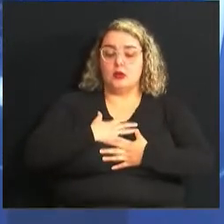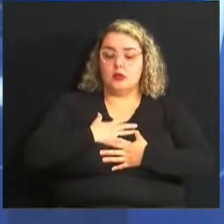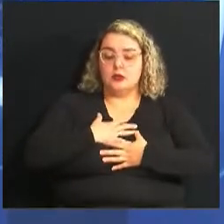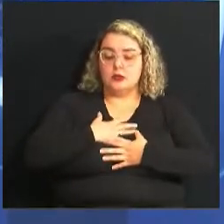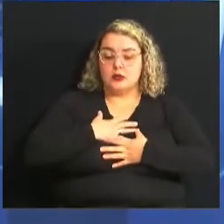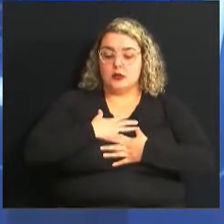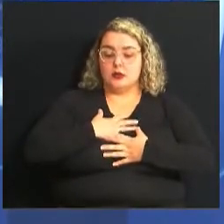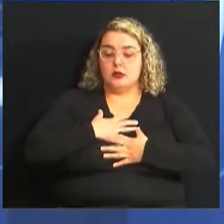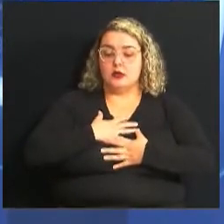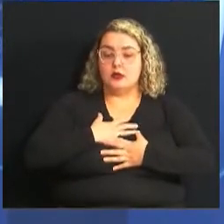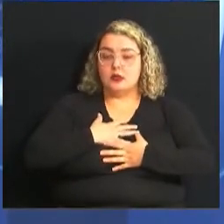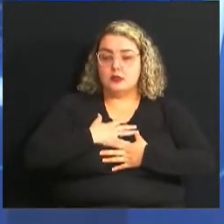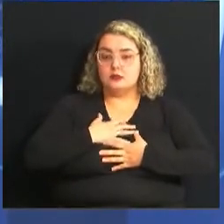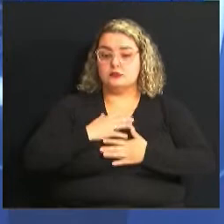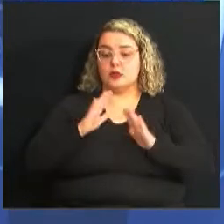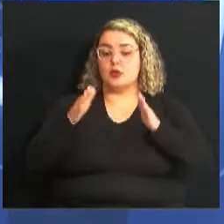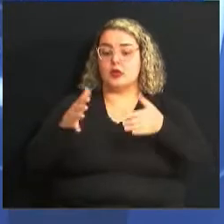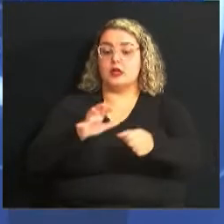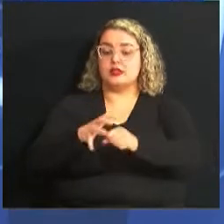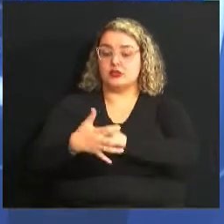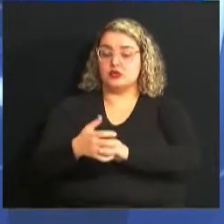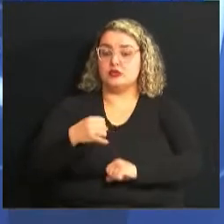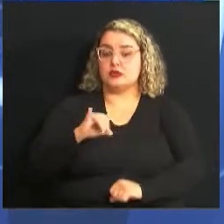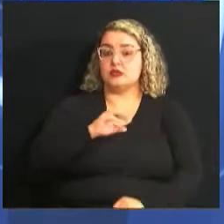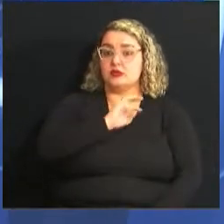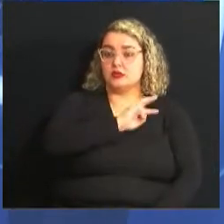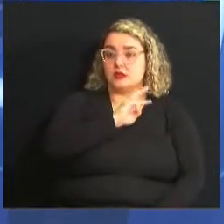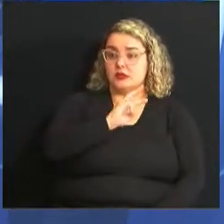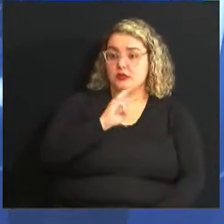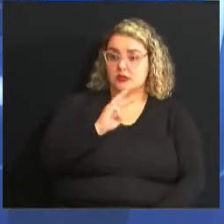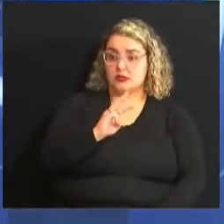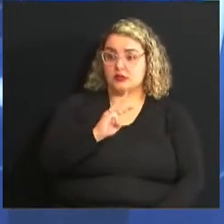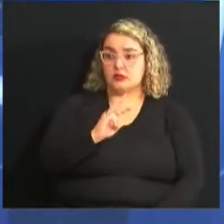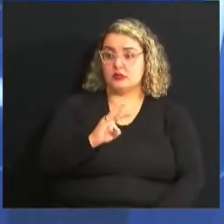à Covid-19, olha, se você entrar lá no site